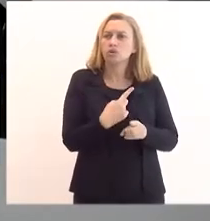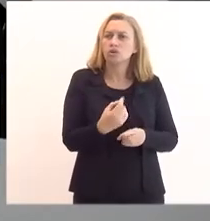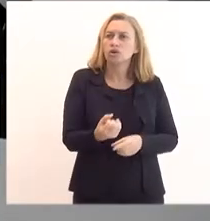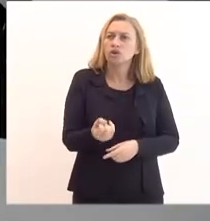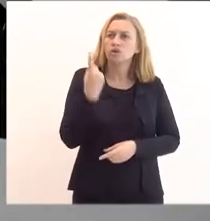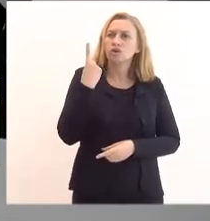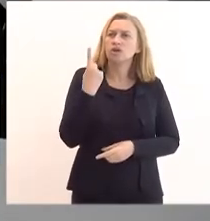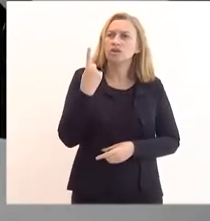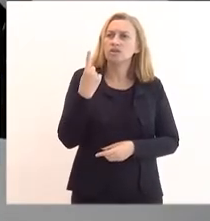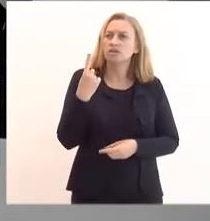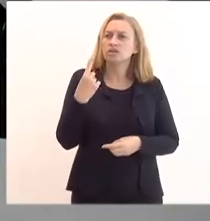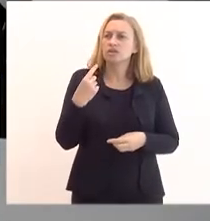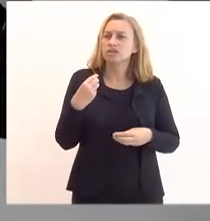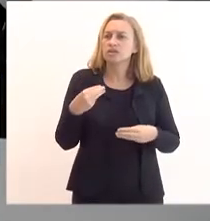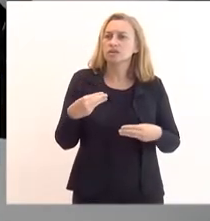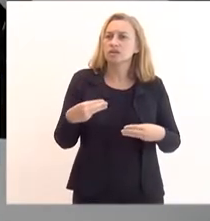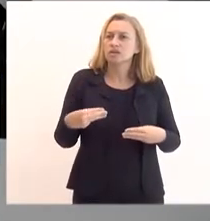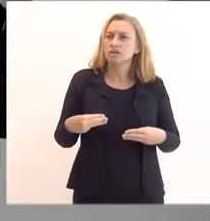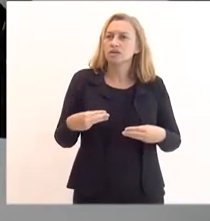ex-ministro